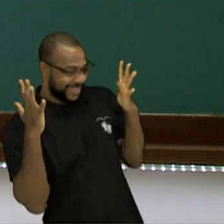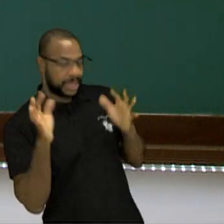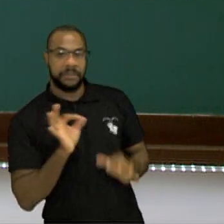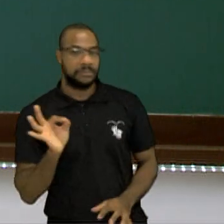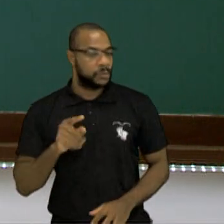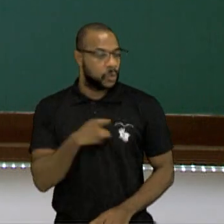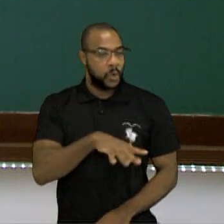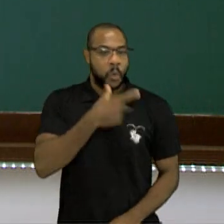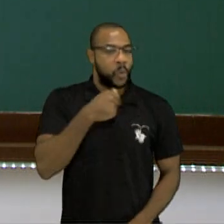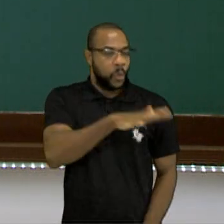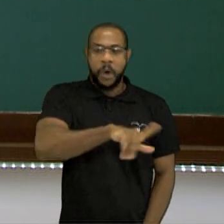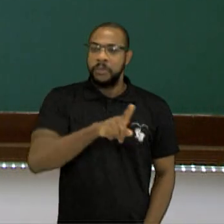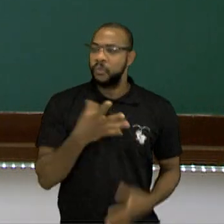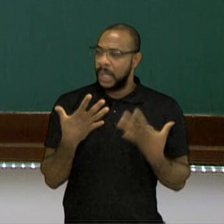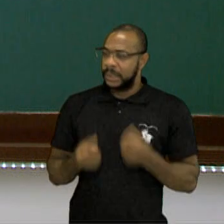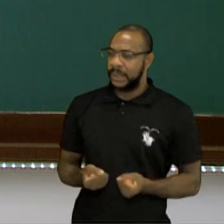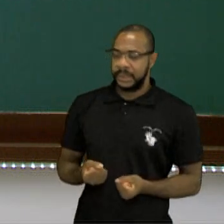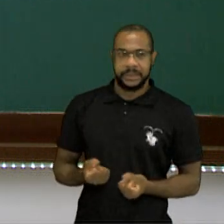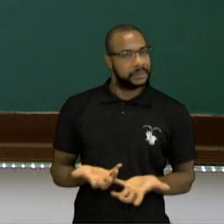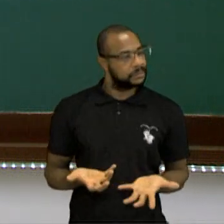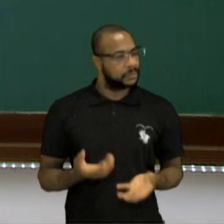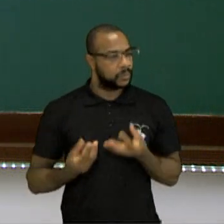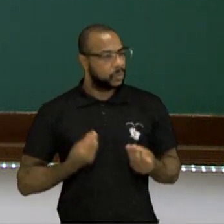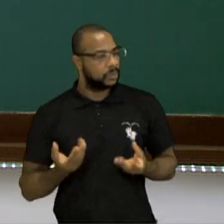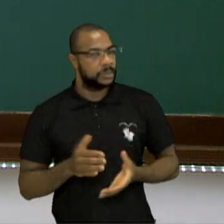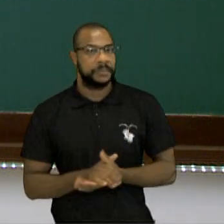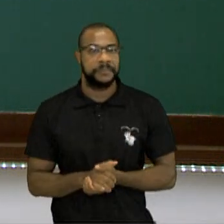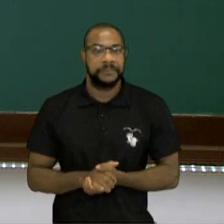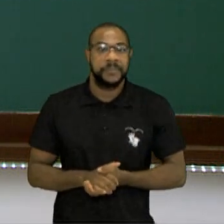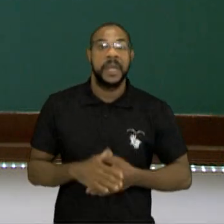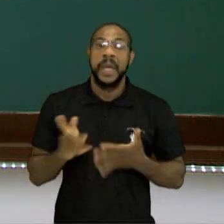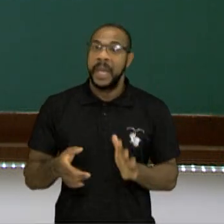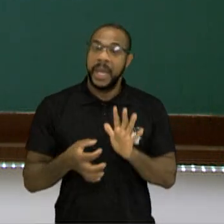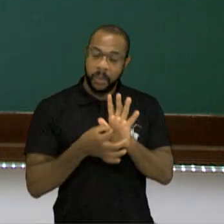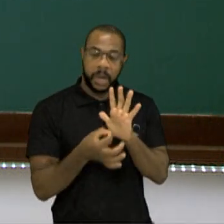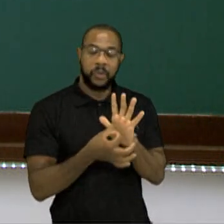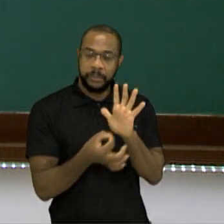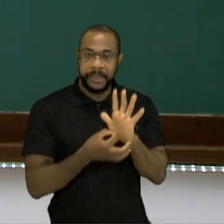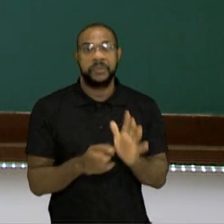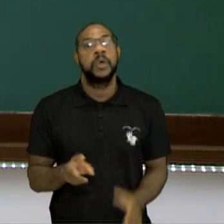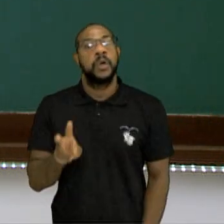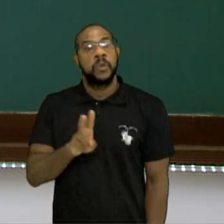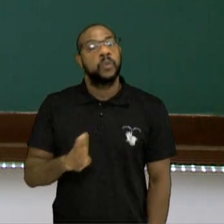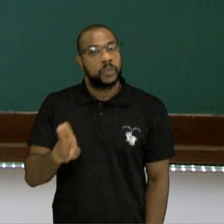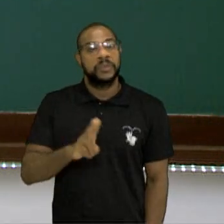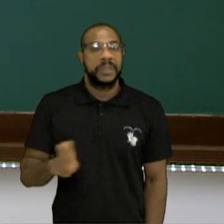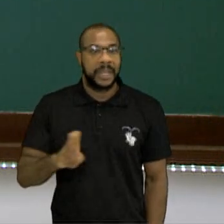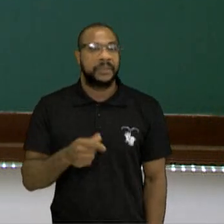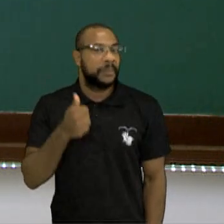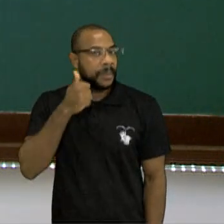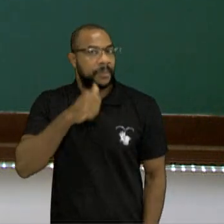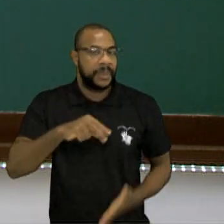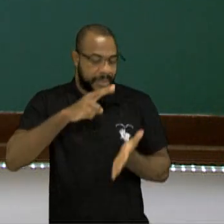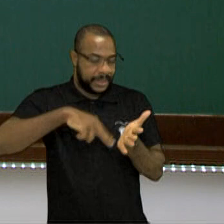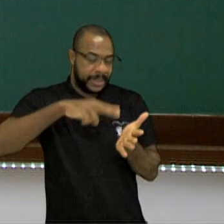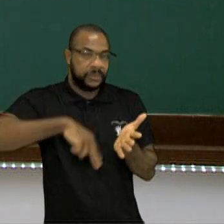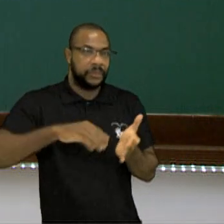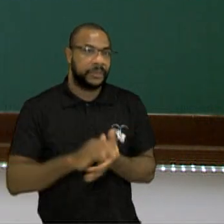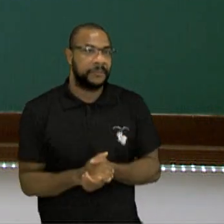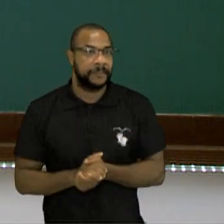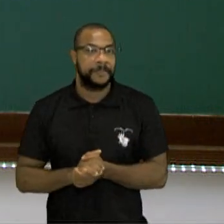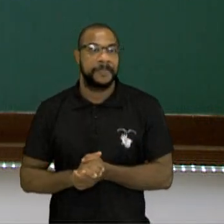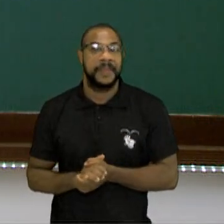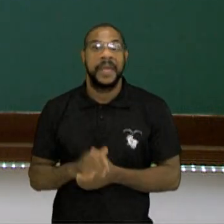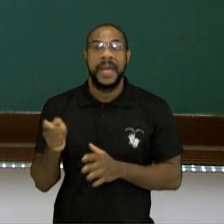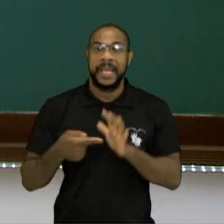o caráter subjetivo, é a carta toda. Então, é um argumento utilizado por essa leitora. Ela acredita nisso, Então, ela traz